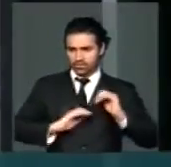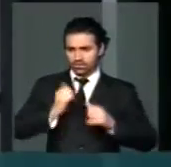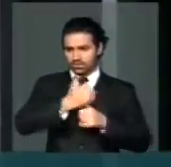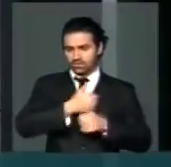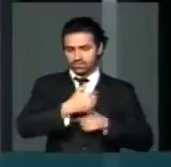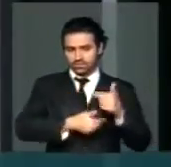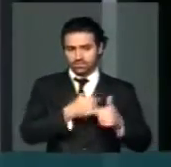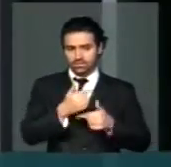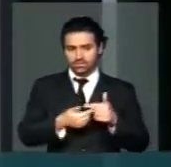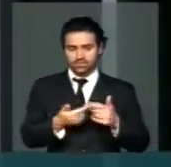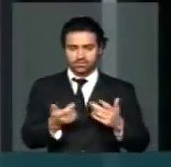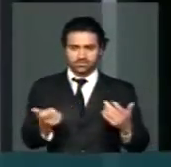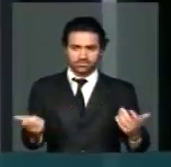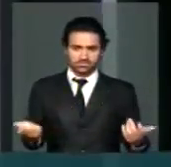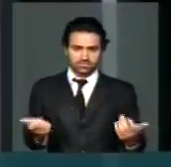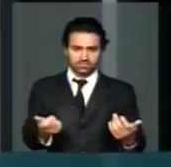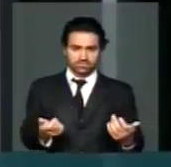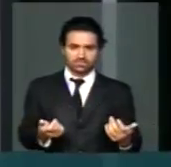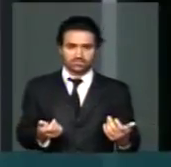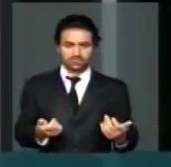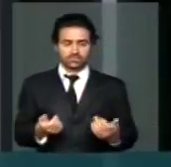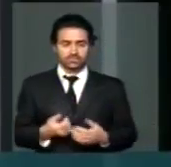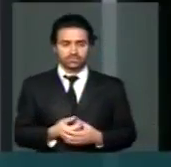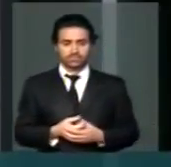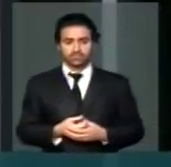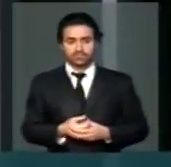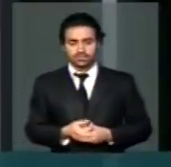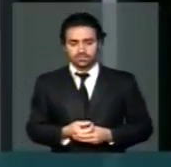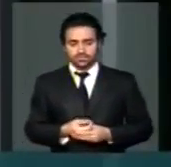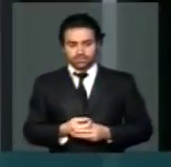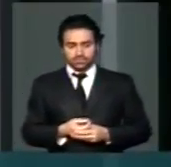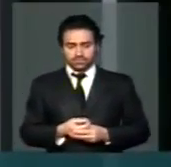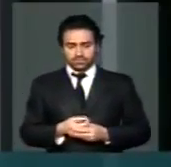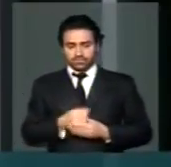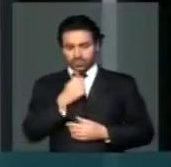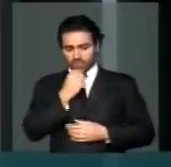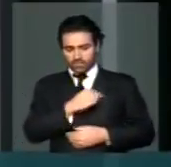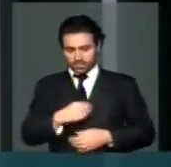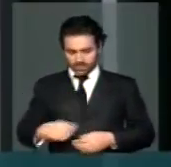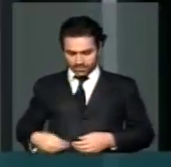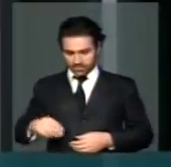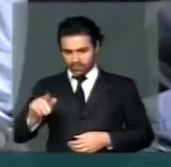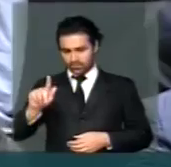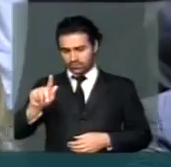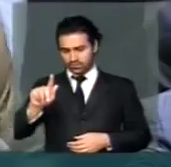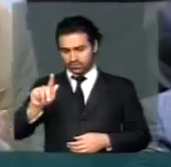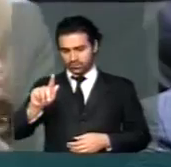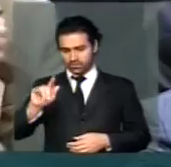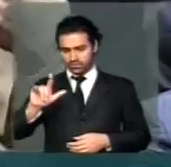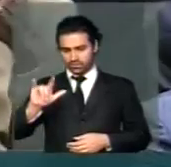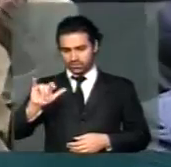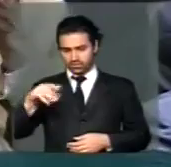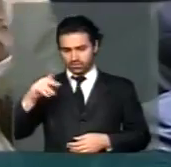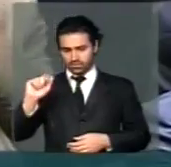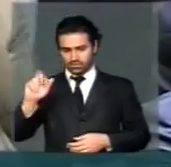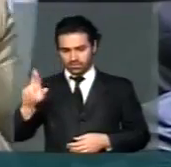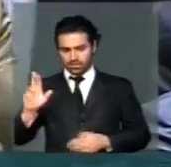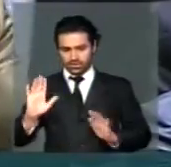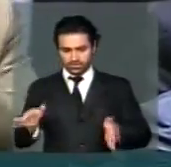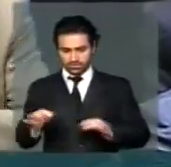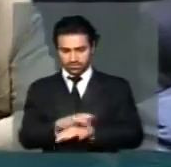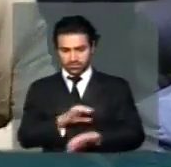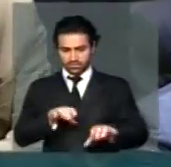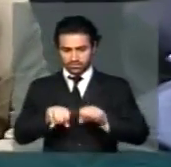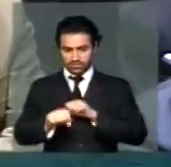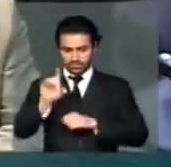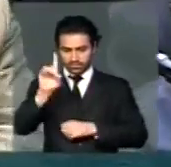ocupa, diferente, talvez, dele próprio. O ministro Gilmar Mendes se formou em Direito